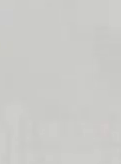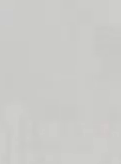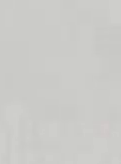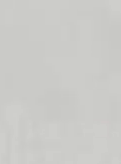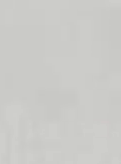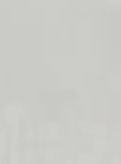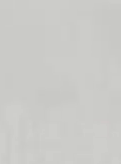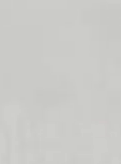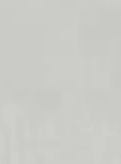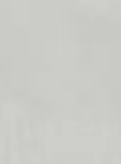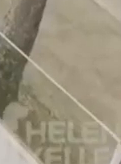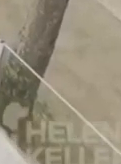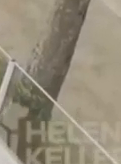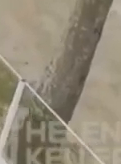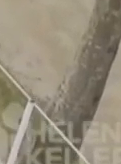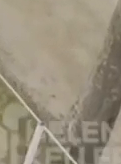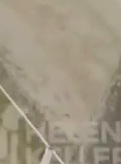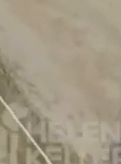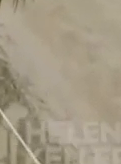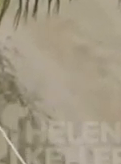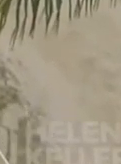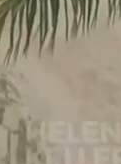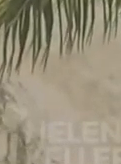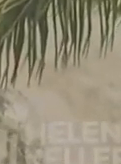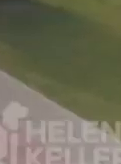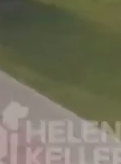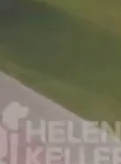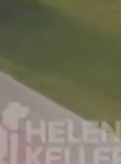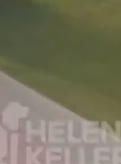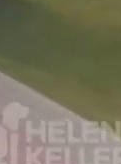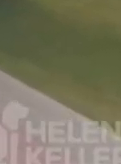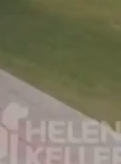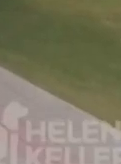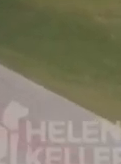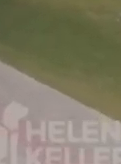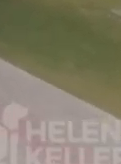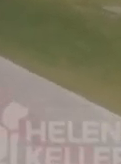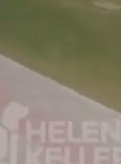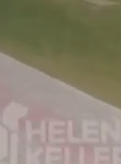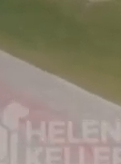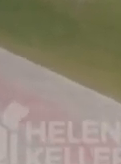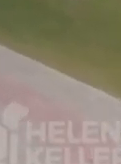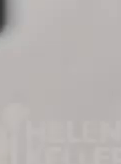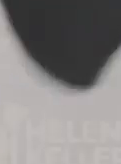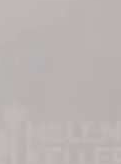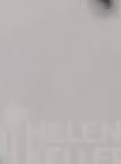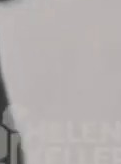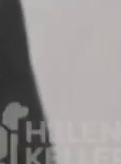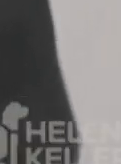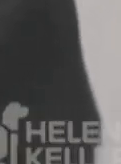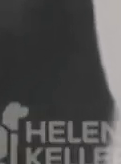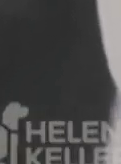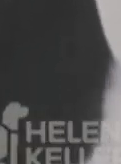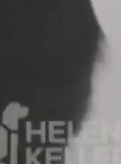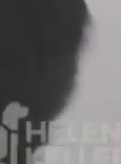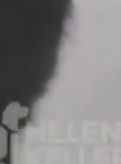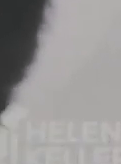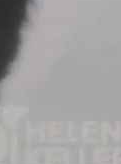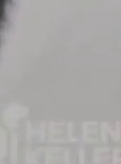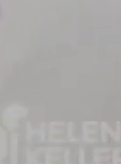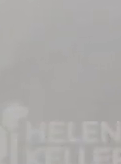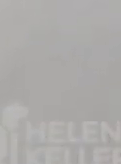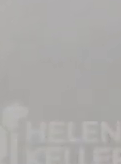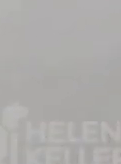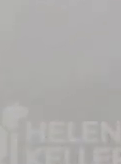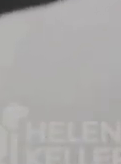do Parlamento Catarinense. De acordo com o deputado, há 2 mil deficientes visuais na fila de espera por um